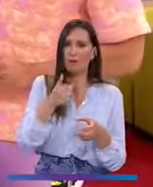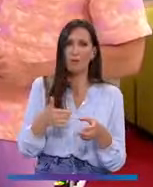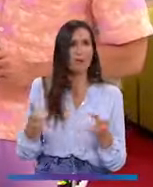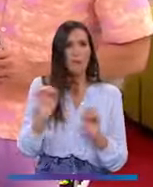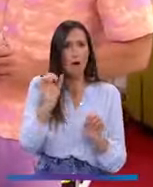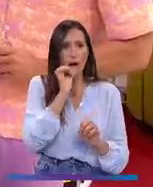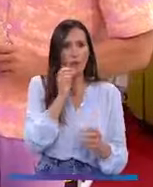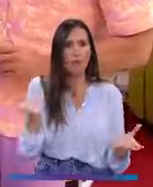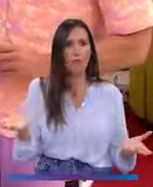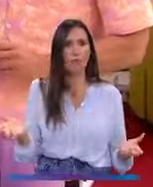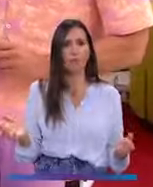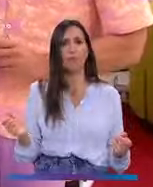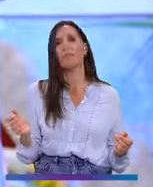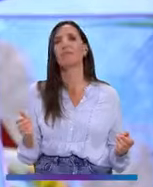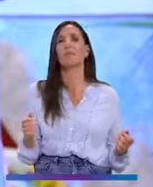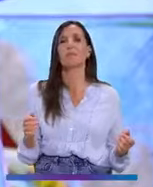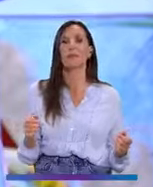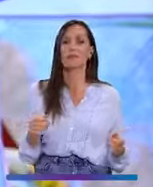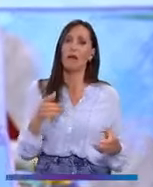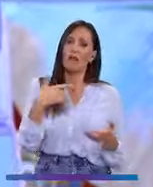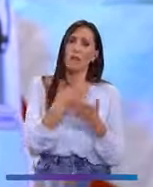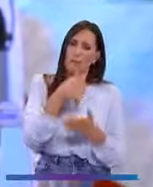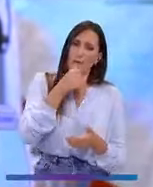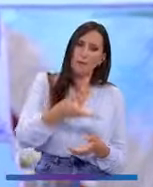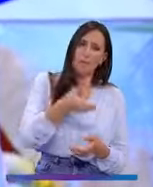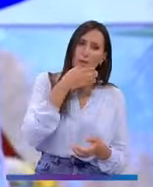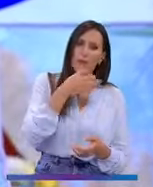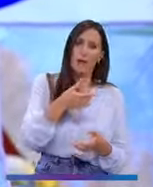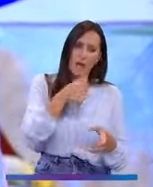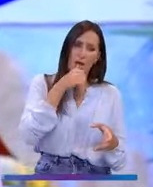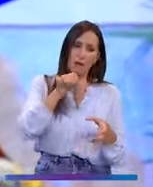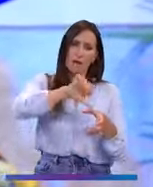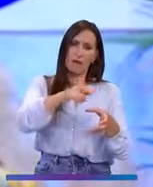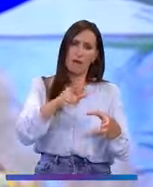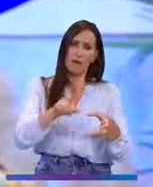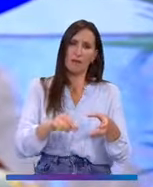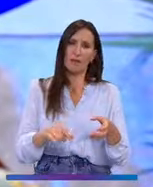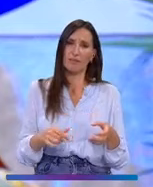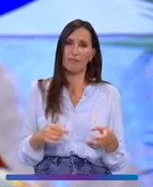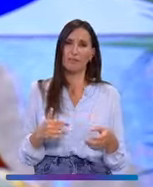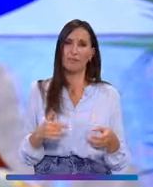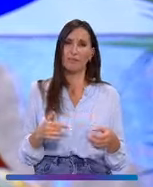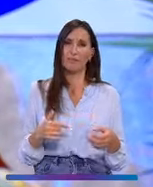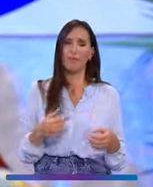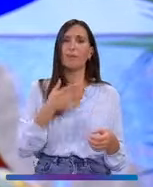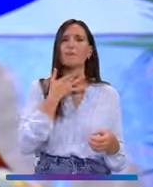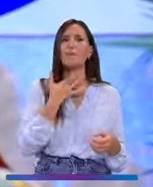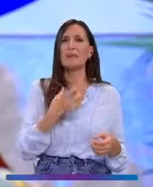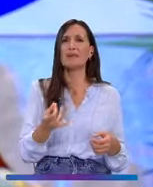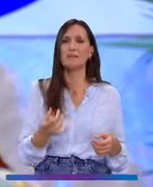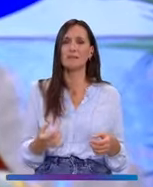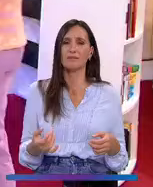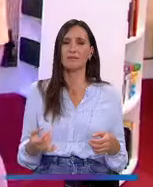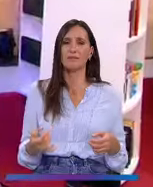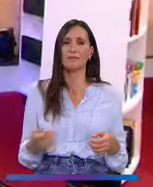não há! Isso sacia! Ah, esta! Não sacia, também tem tempo? com mais sede ainda! Já cheguei